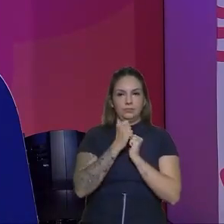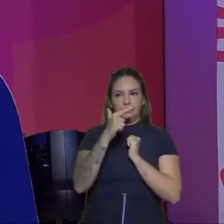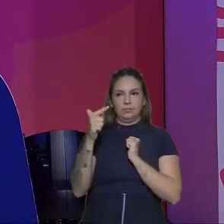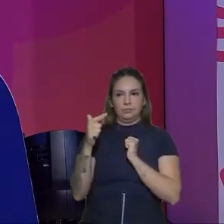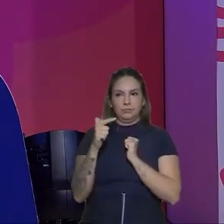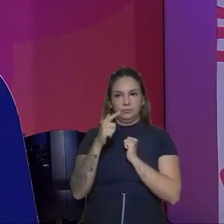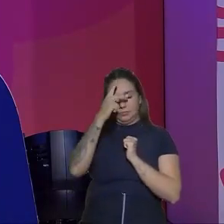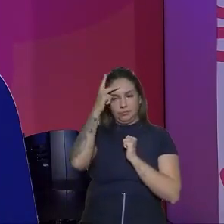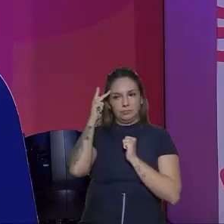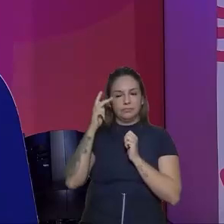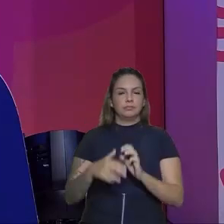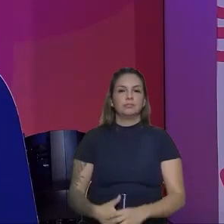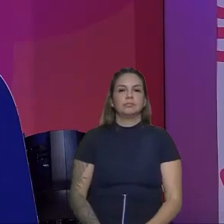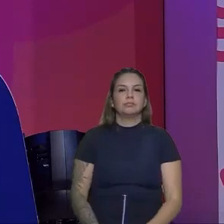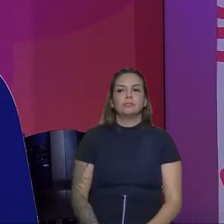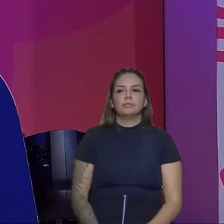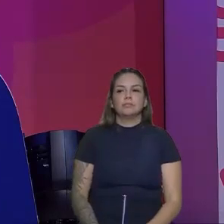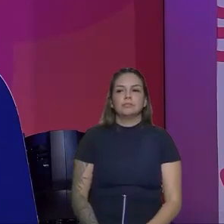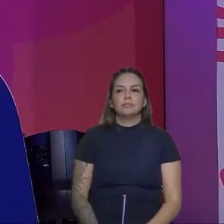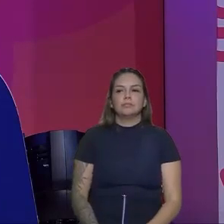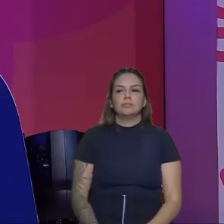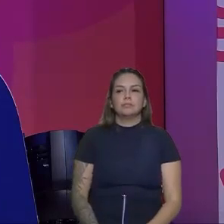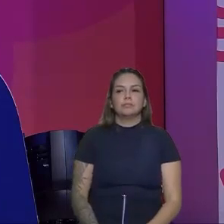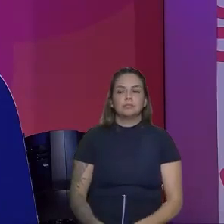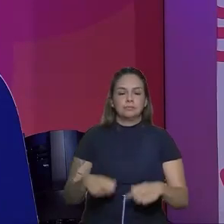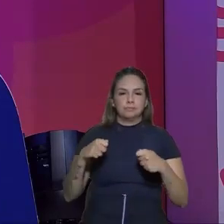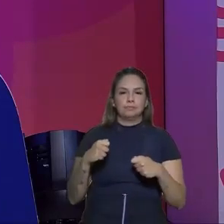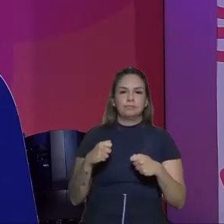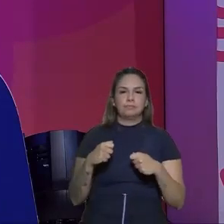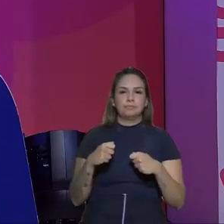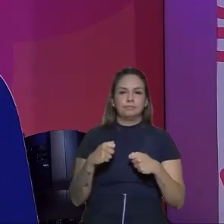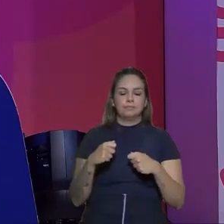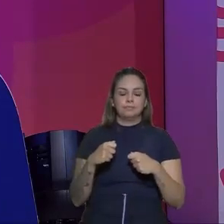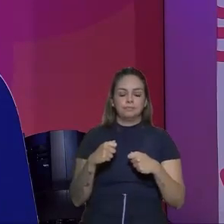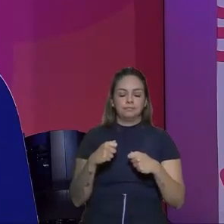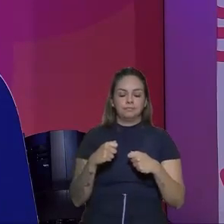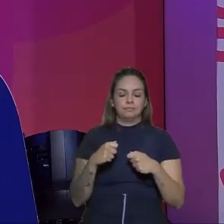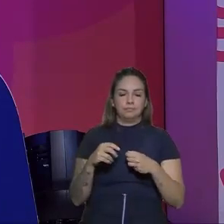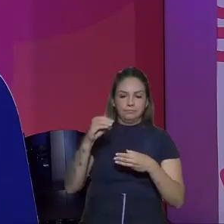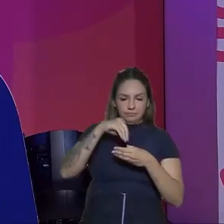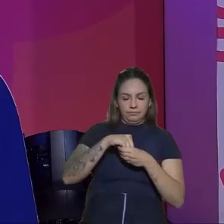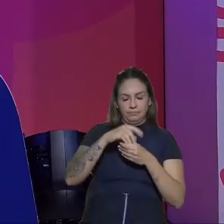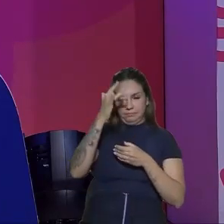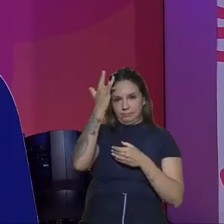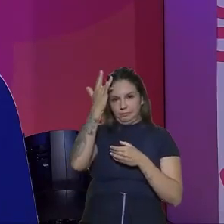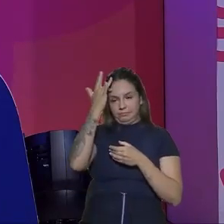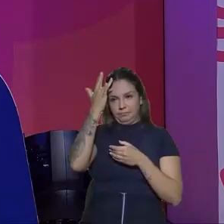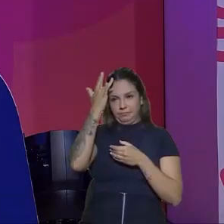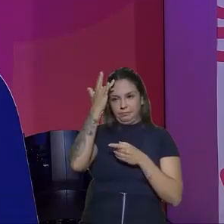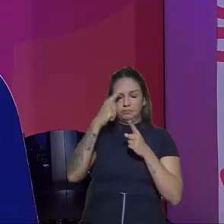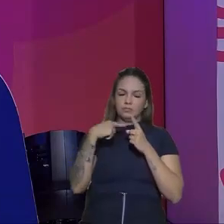outras pessoas, né, está à disposição. É preciso que a institucionalidade incorpore essa